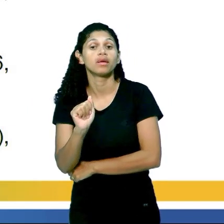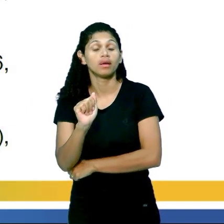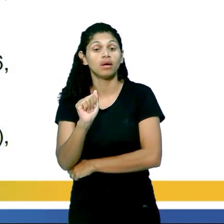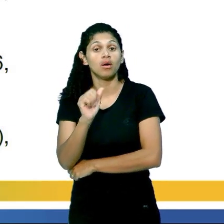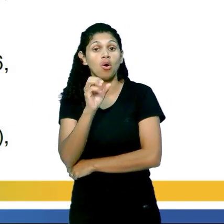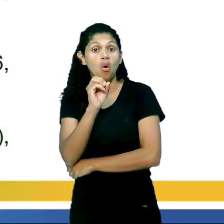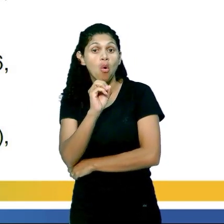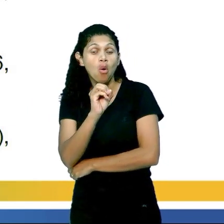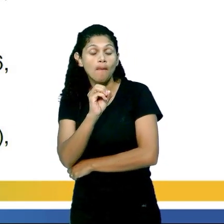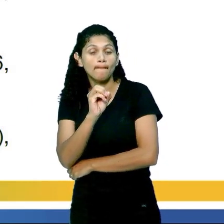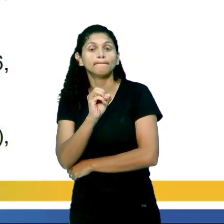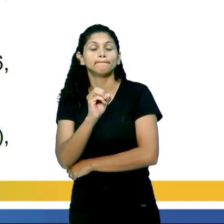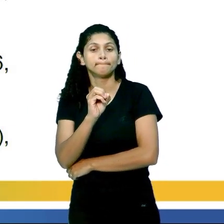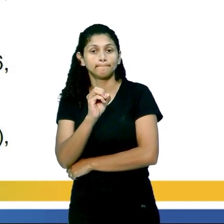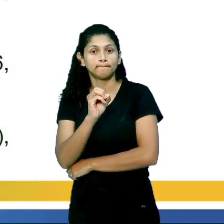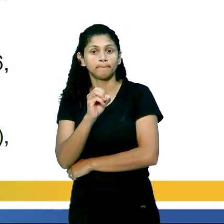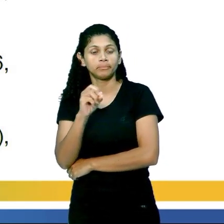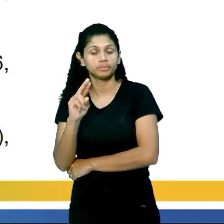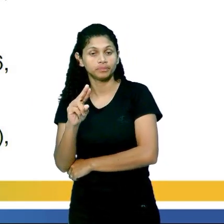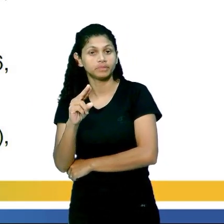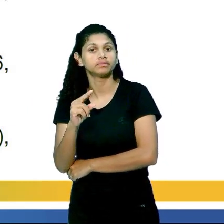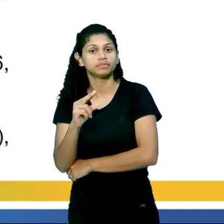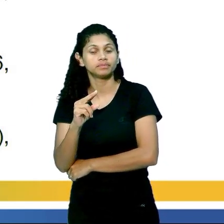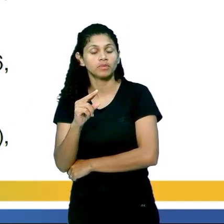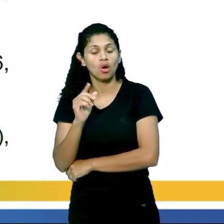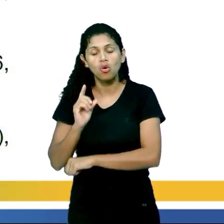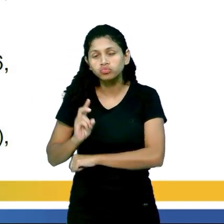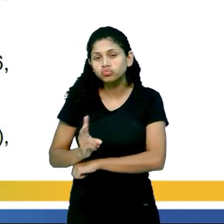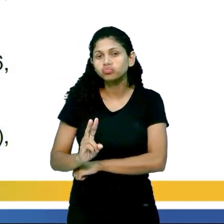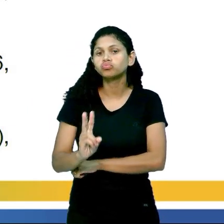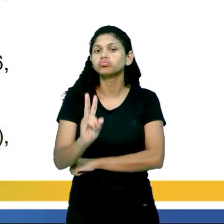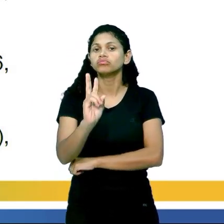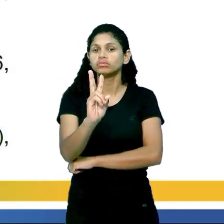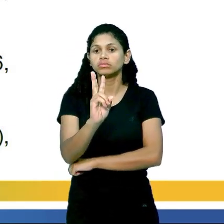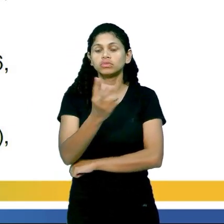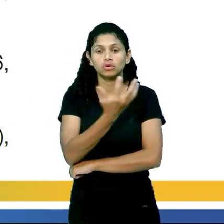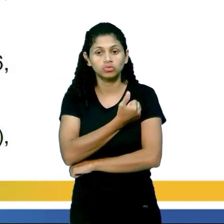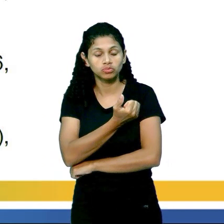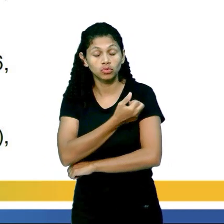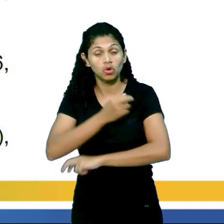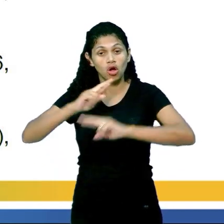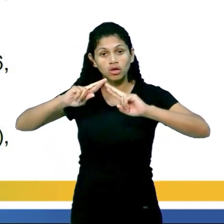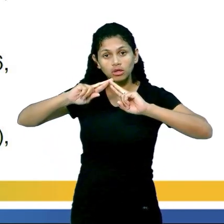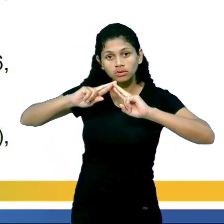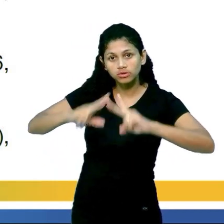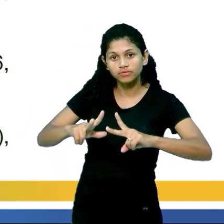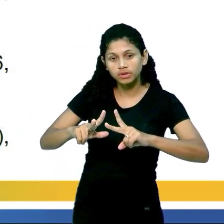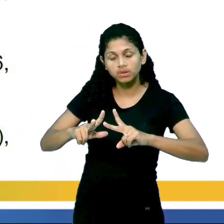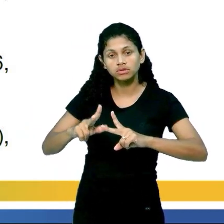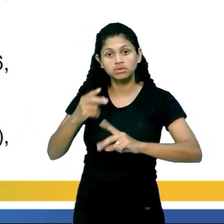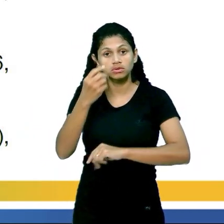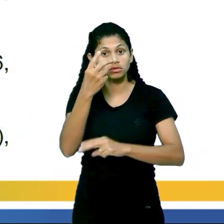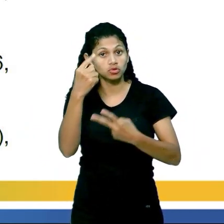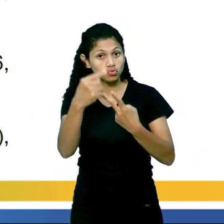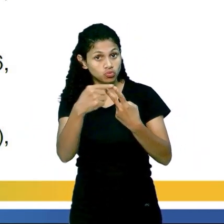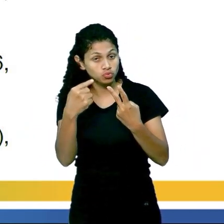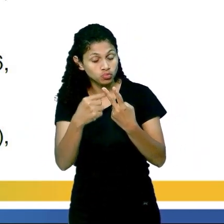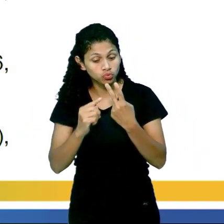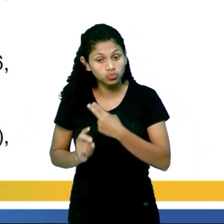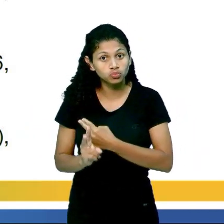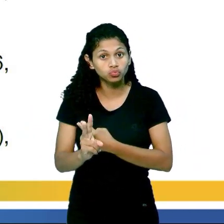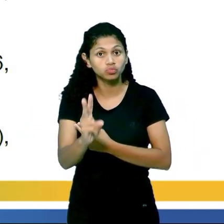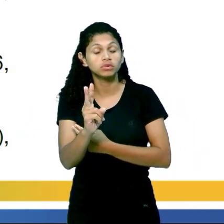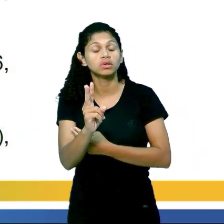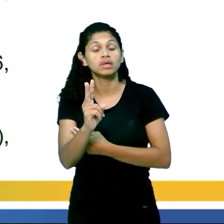ou PA, é uma sequência de números onde a diferença entre dois termos consecutivos é sempre a